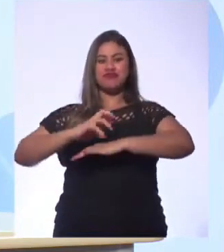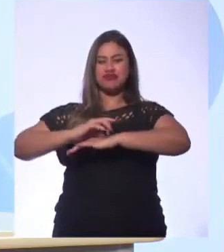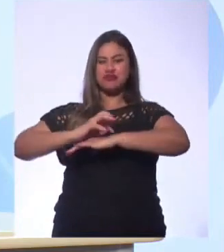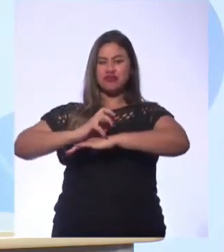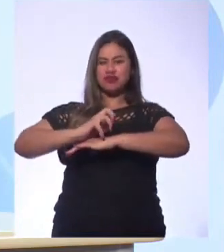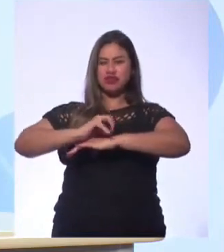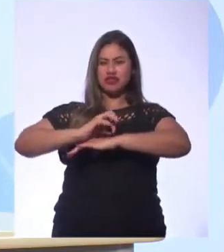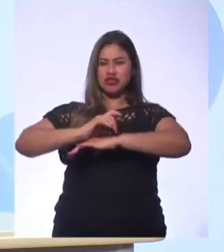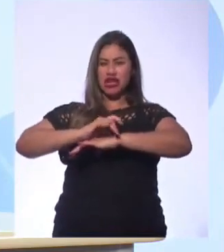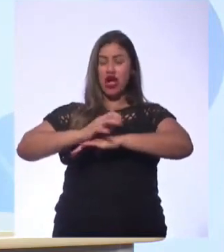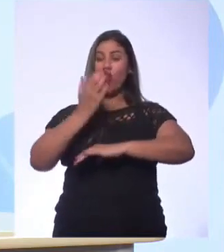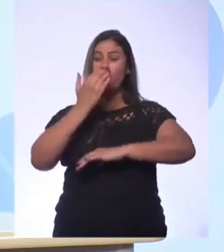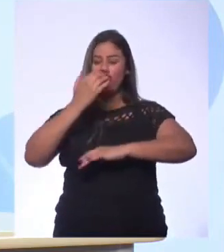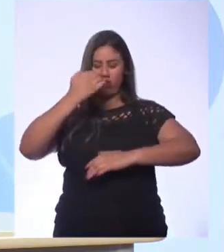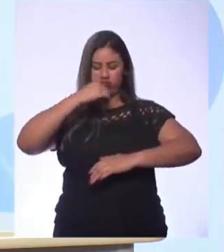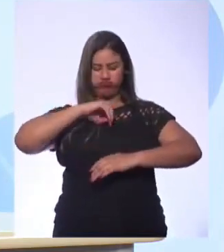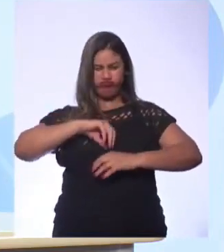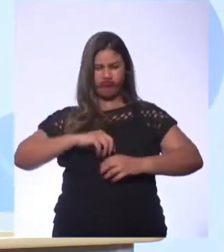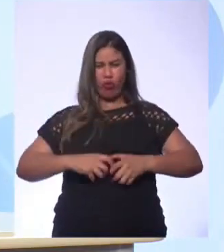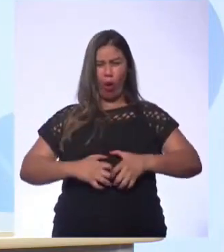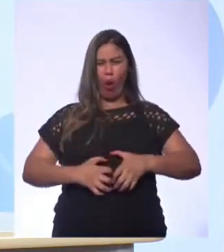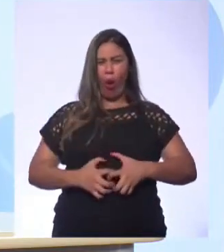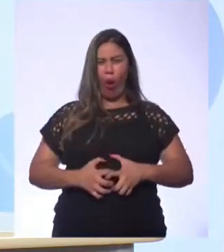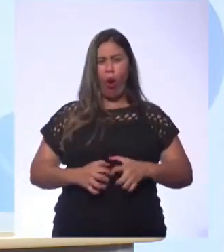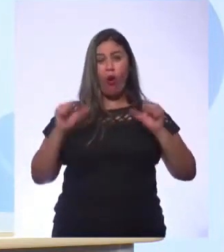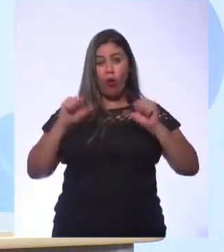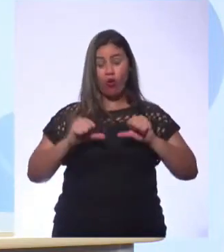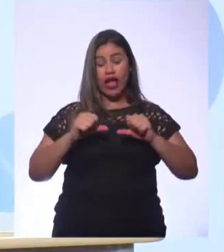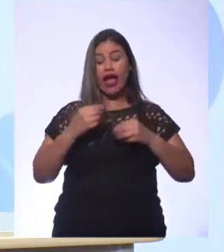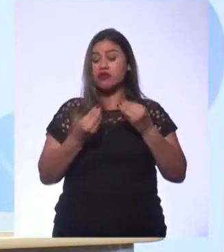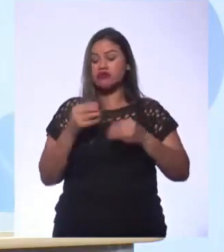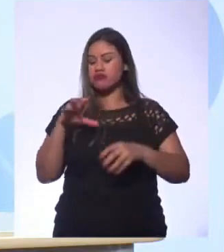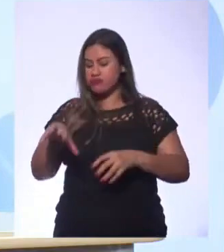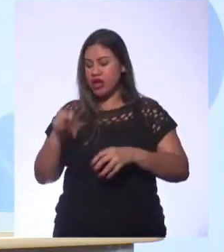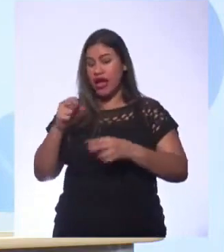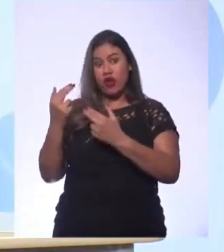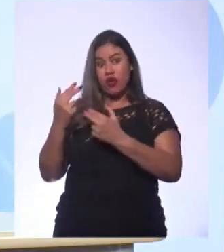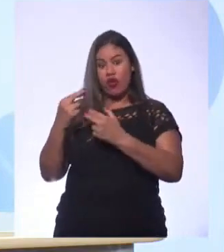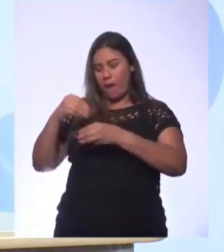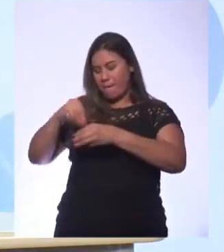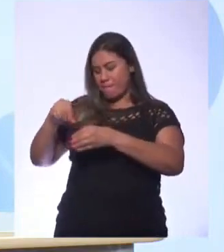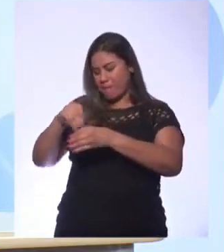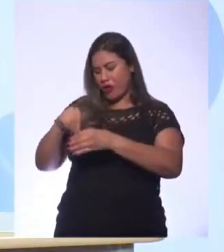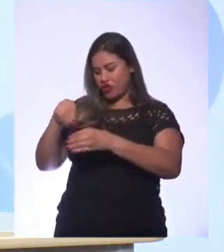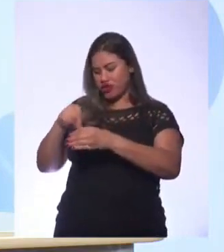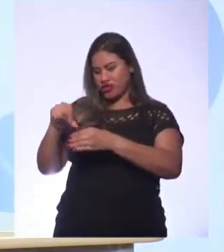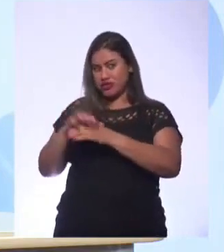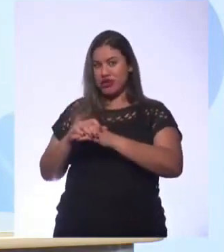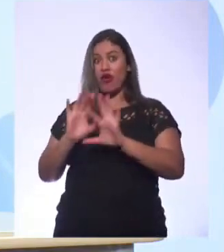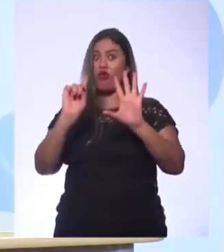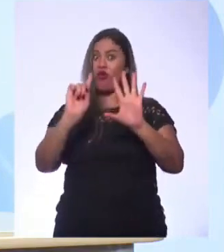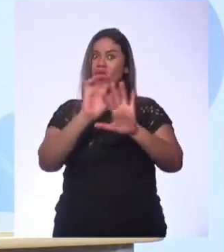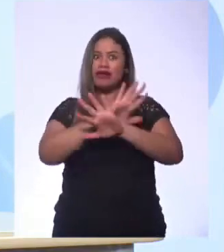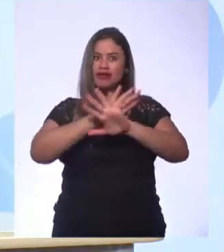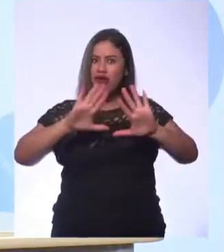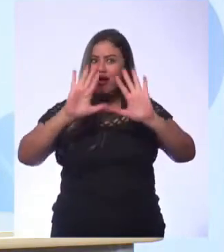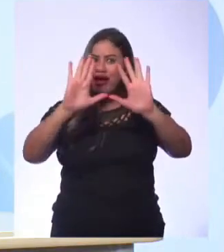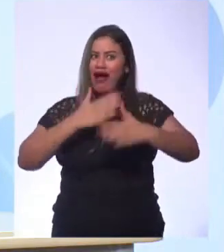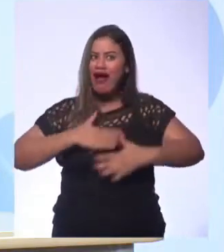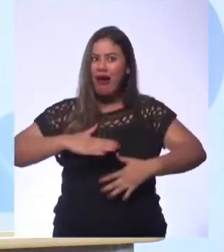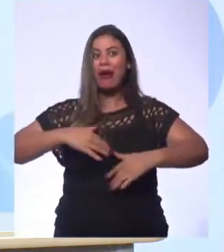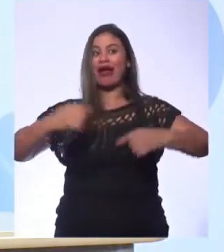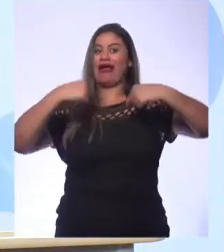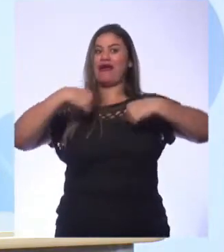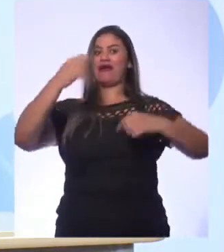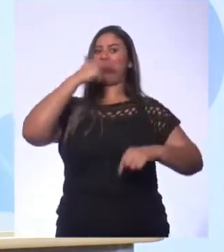pega a comida que te fez mal e faz o pozinho daquela própria comida e te dá. Pelo menos uma vez, não estou dando receita aqui para ninguém sair fazendo. Eu falei que comigo